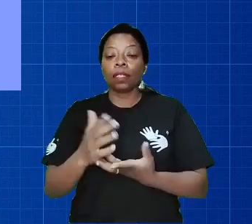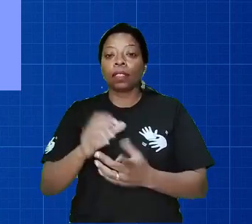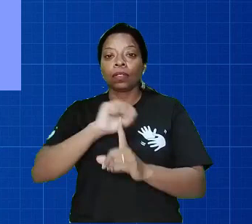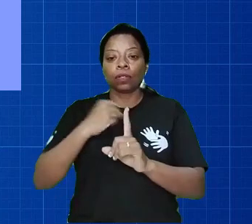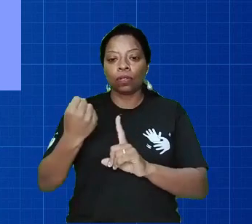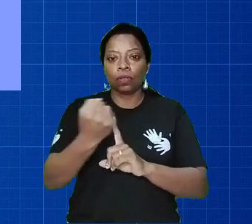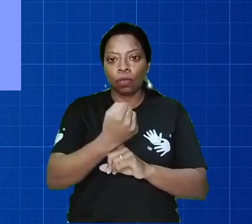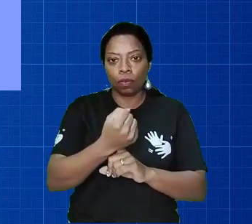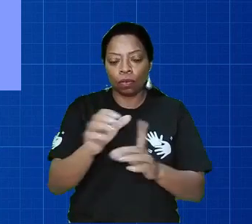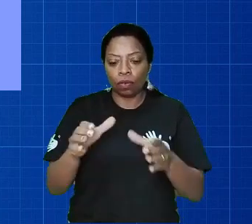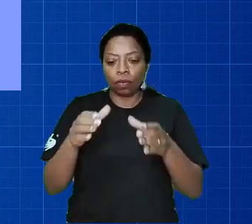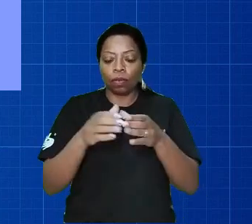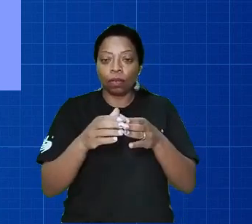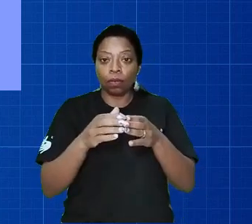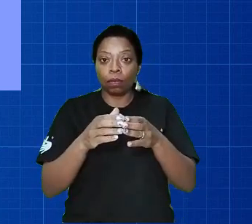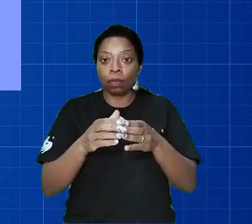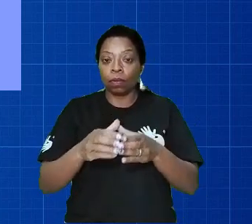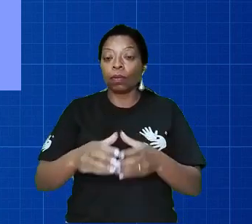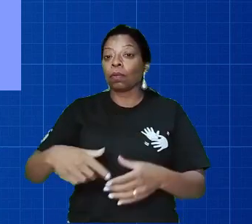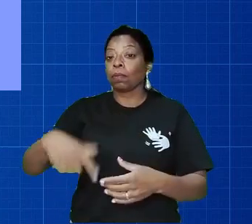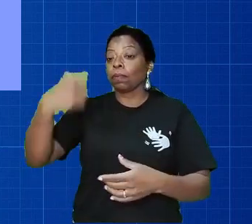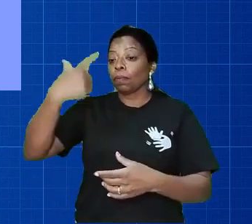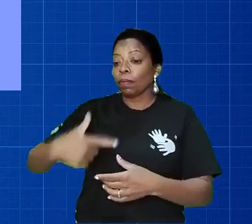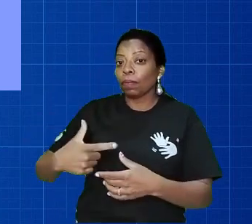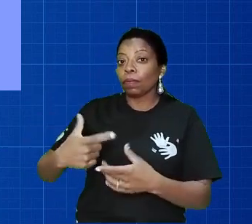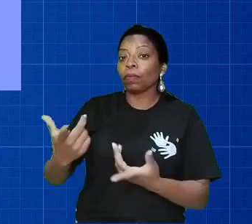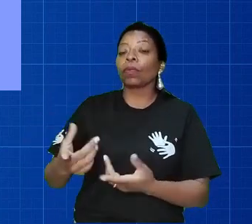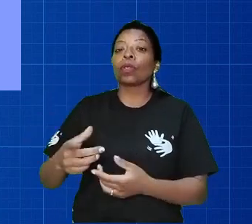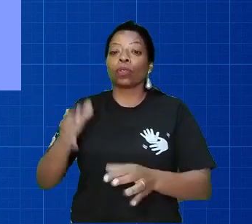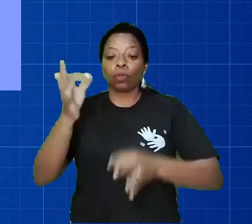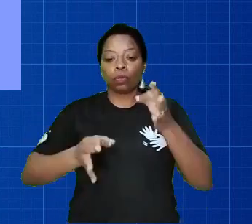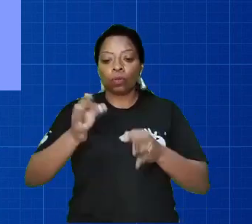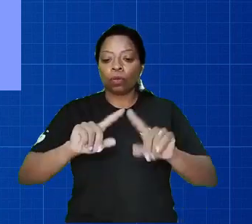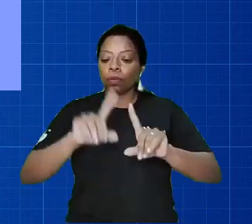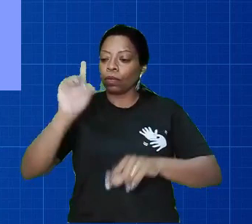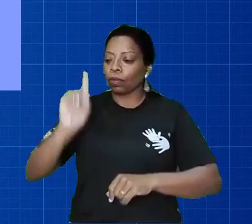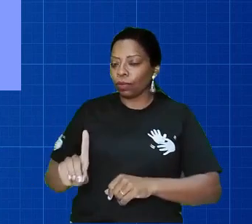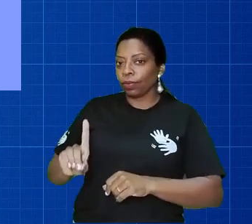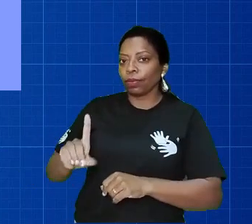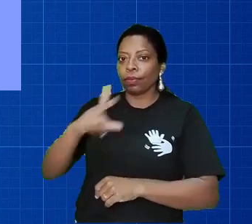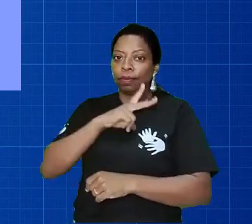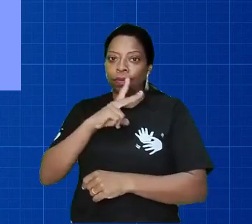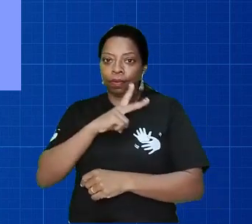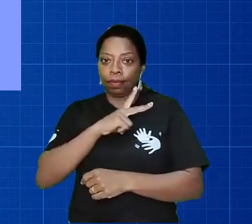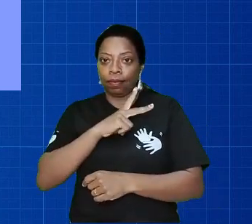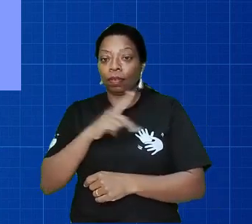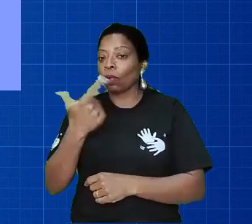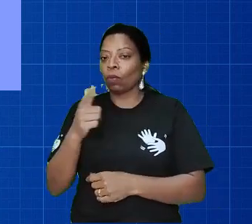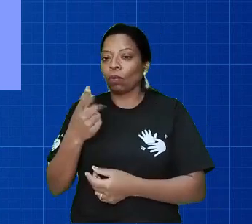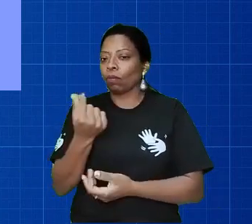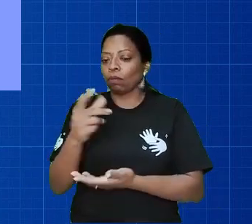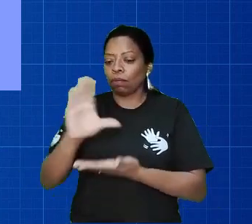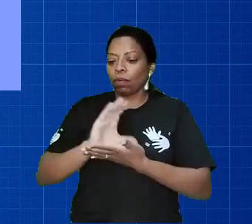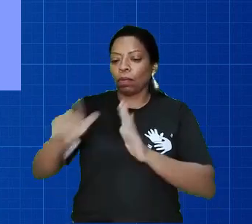jurídica de direito privado. Ela também não tem fins lucrativos. A APPF ela é constituída por